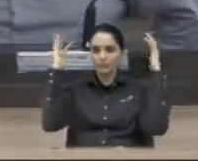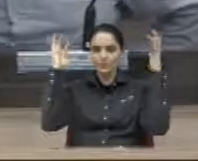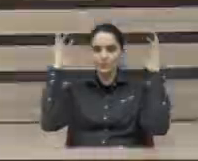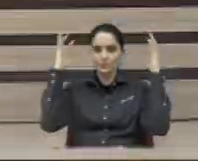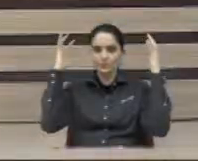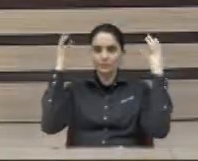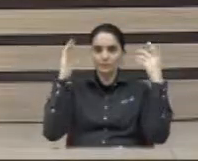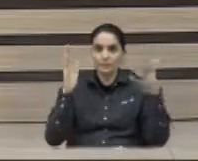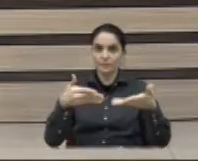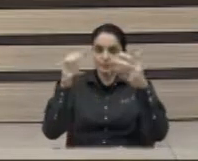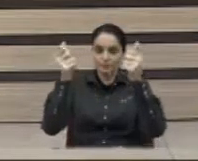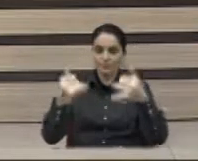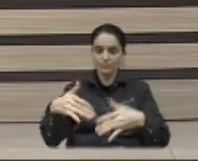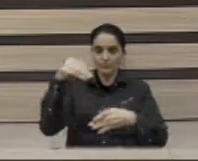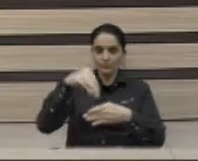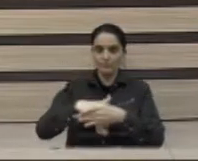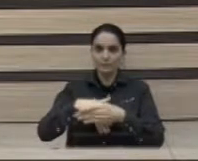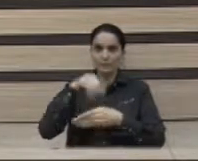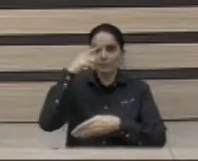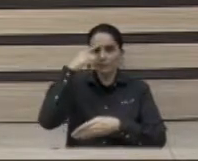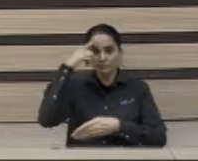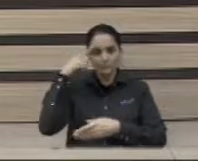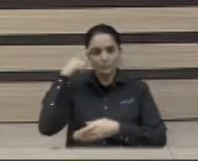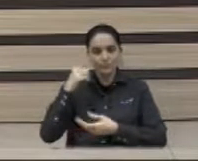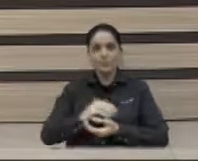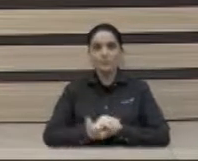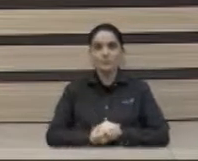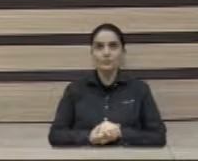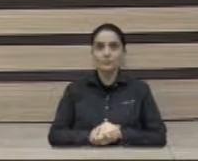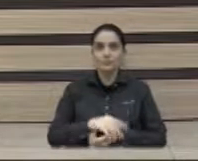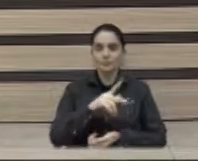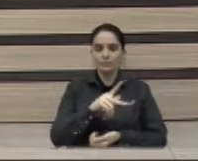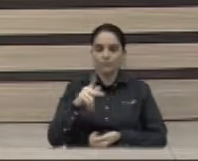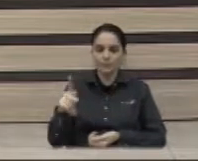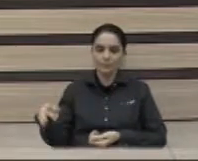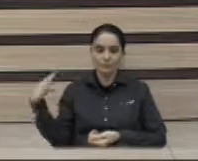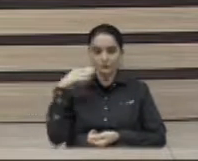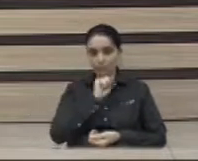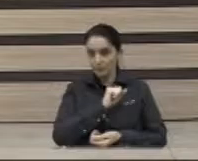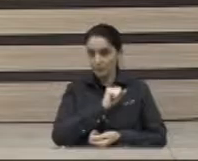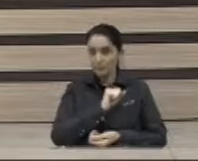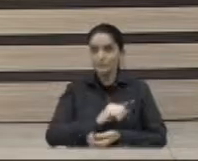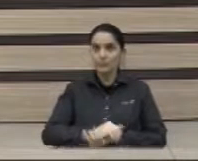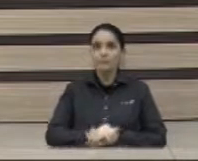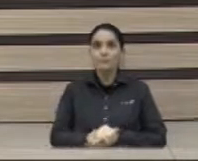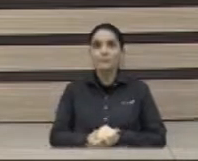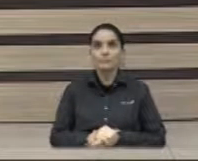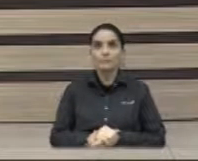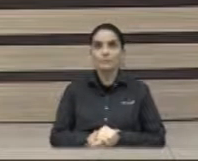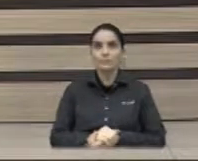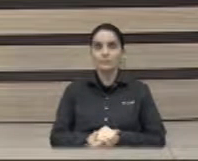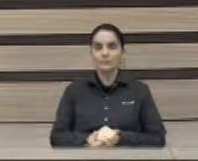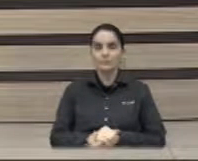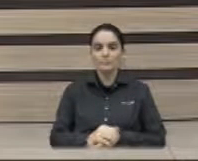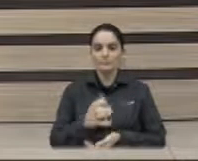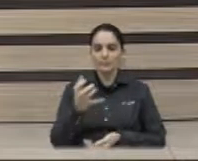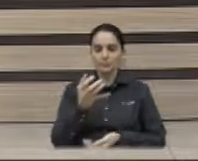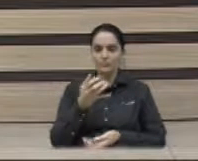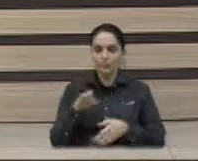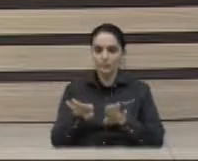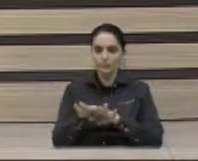Para a justificativa de voto, vereador Wilson Nunes Cerqueira. Senhor presidente, rapidamente. Eu queria também